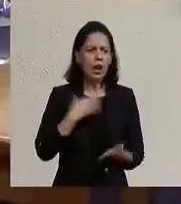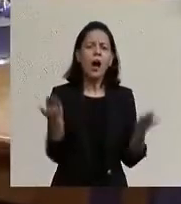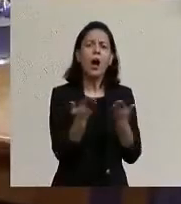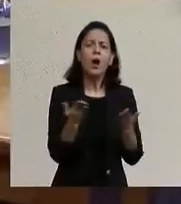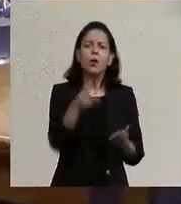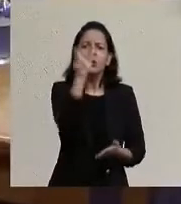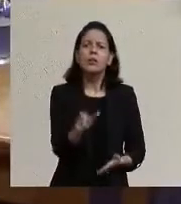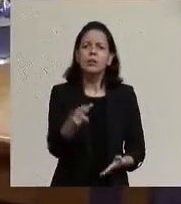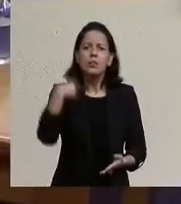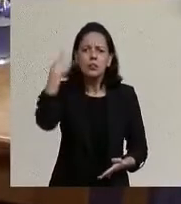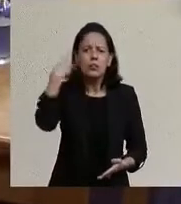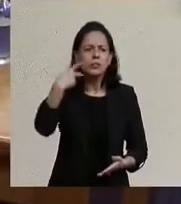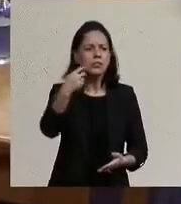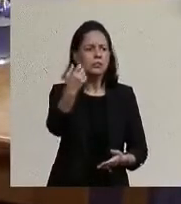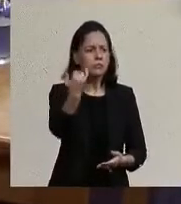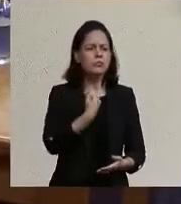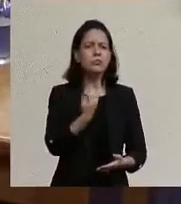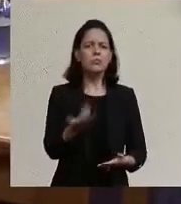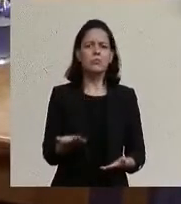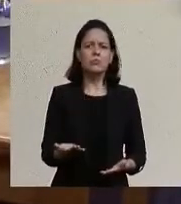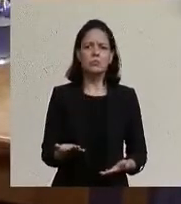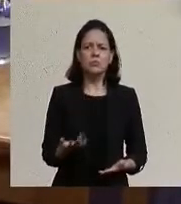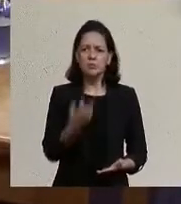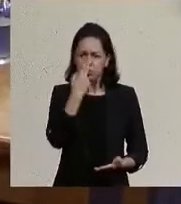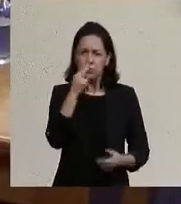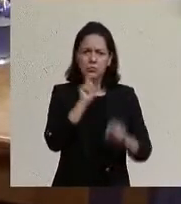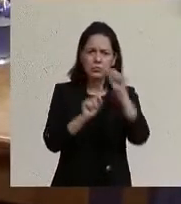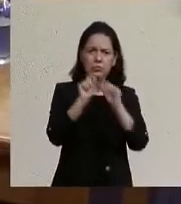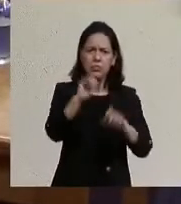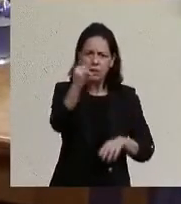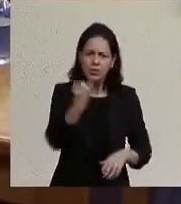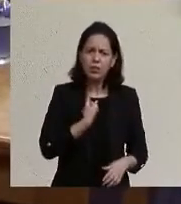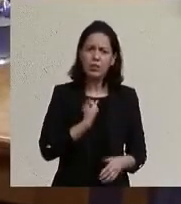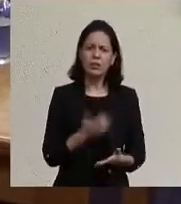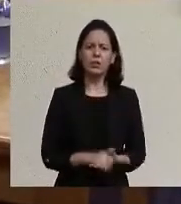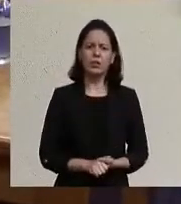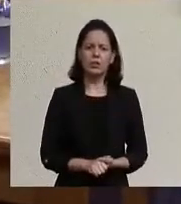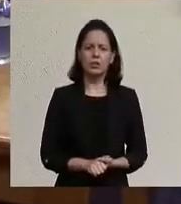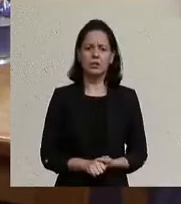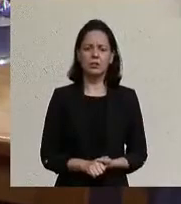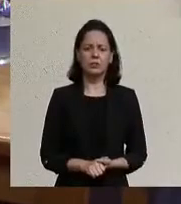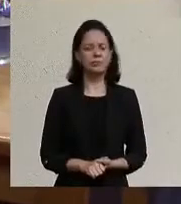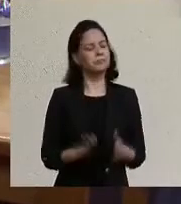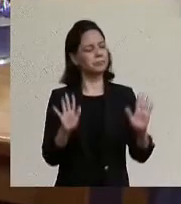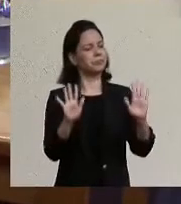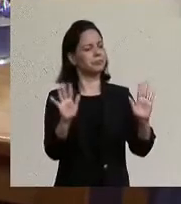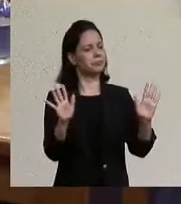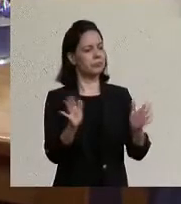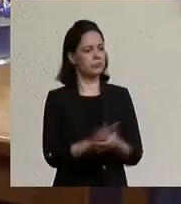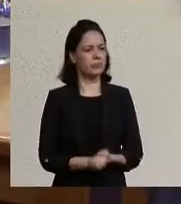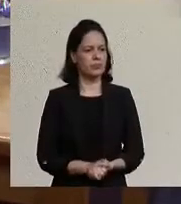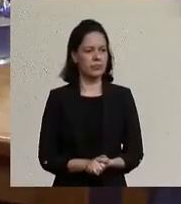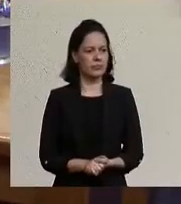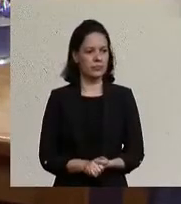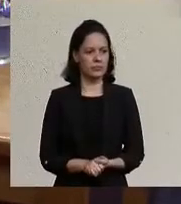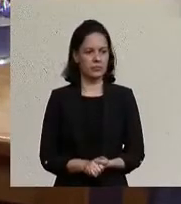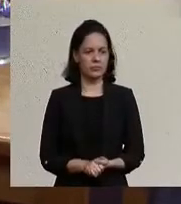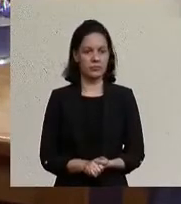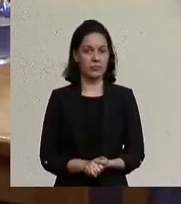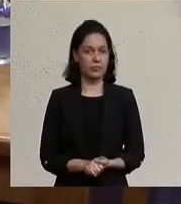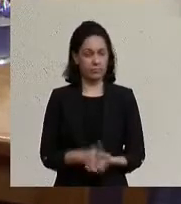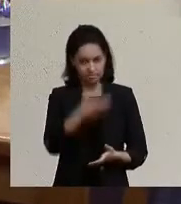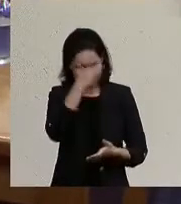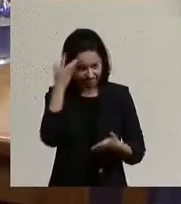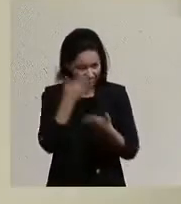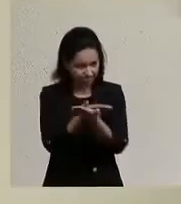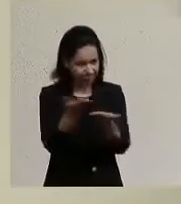uma ameaça vereador é uma ameaça é uma ameaça Então tá bom pessoal